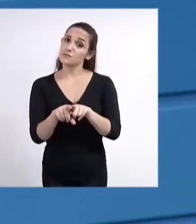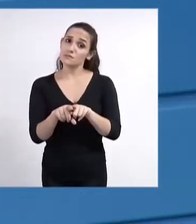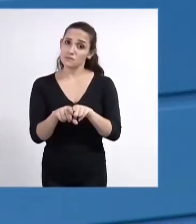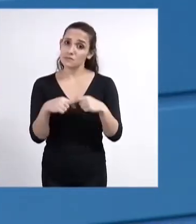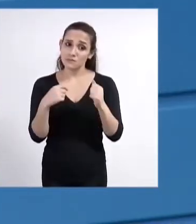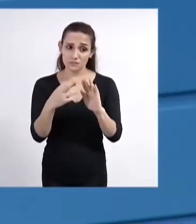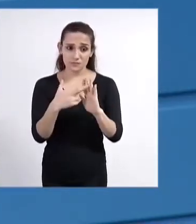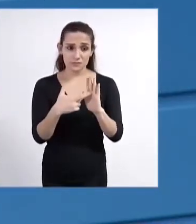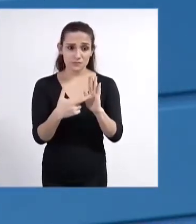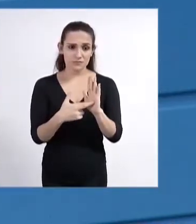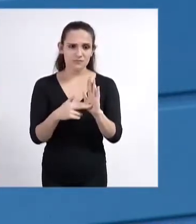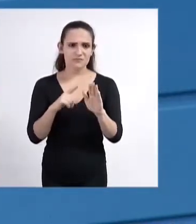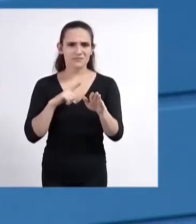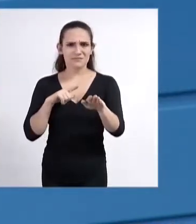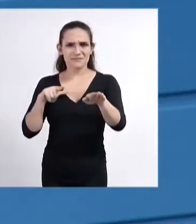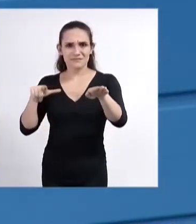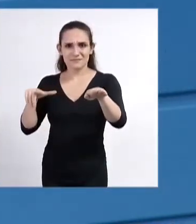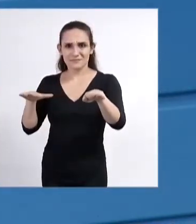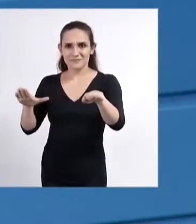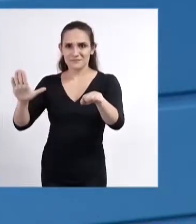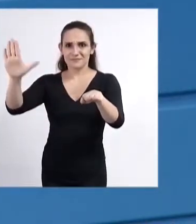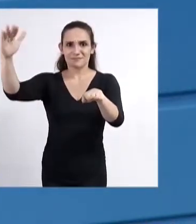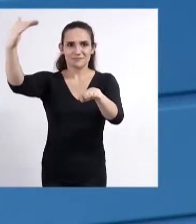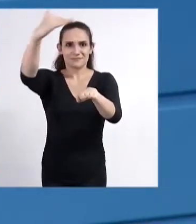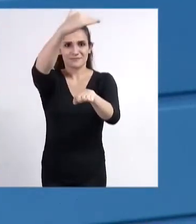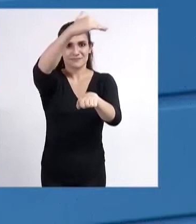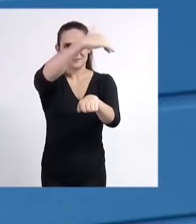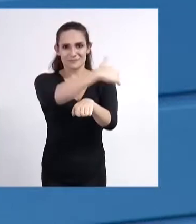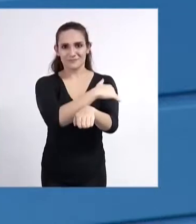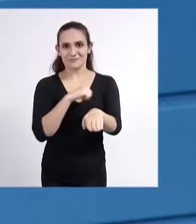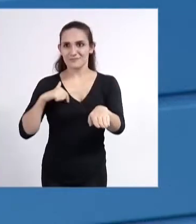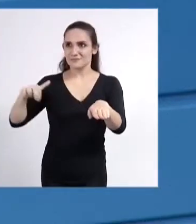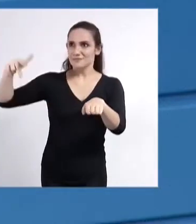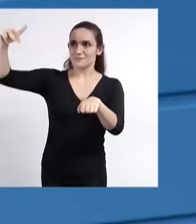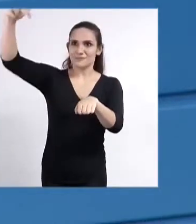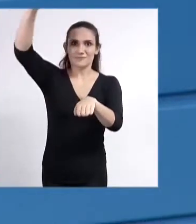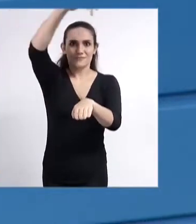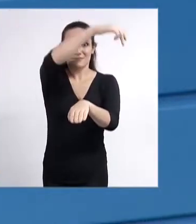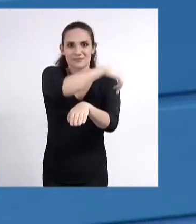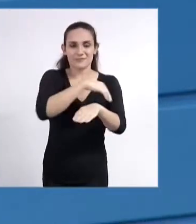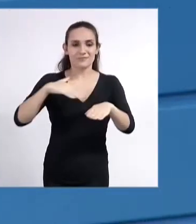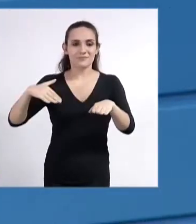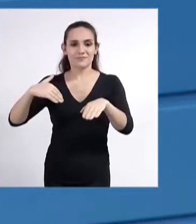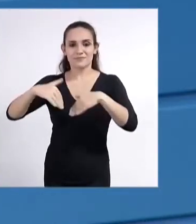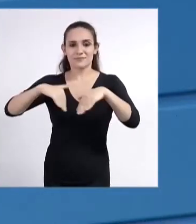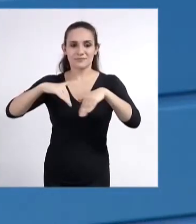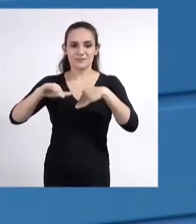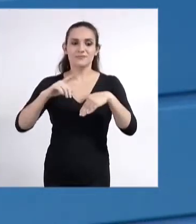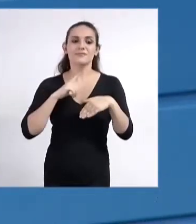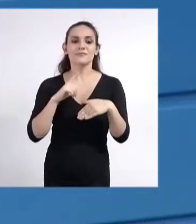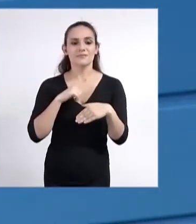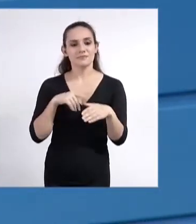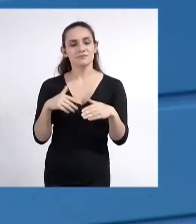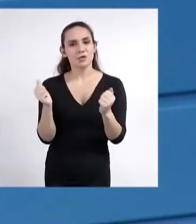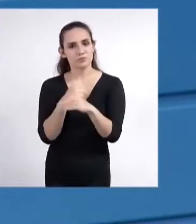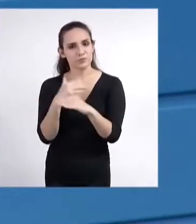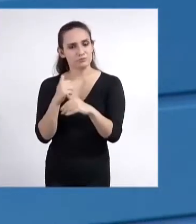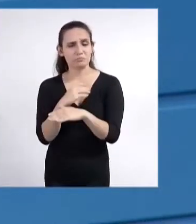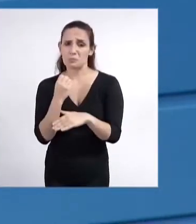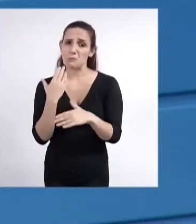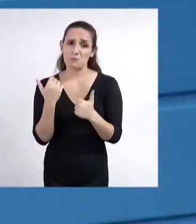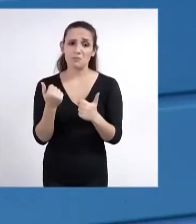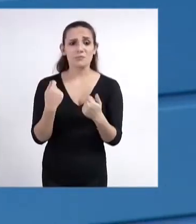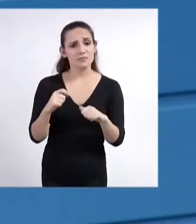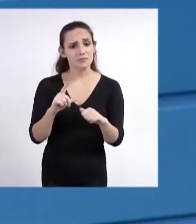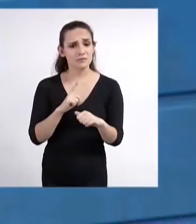ser as travessias, como nós temos ali na Coronel Ponciano, ali no Trevo da Bandeira, em Dourados, como bem observado por Vossa Excelência.